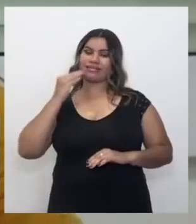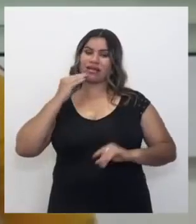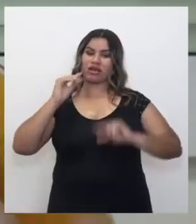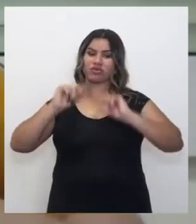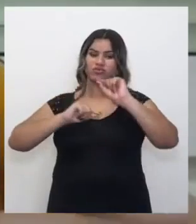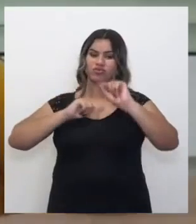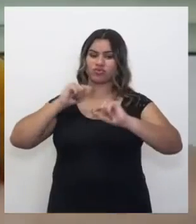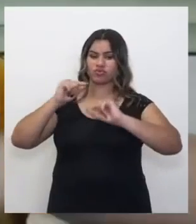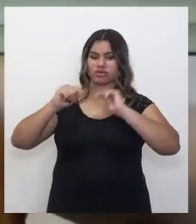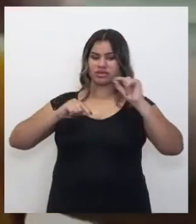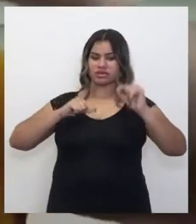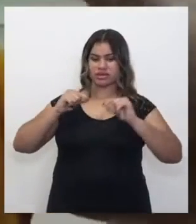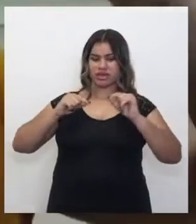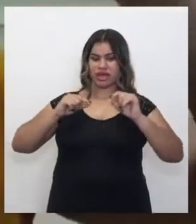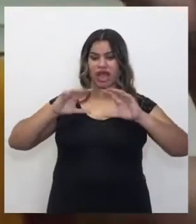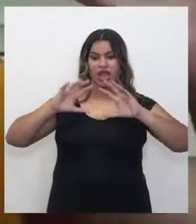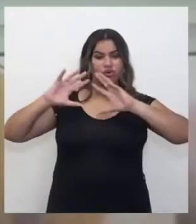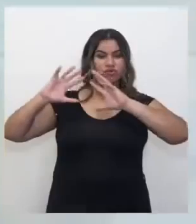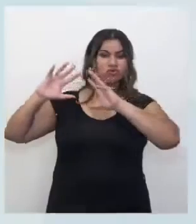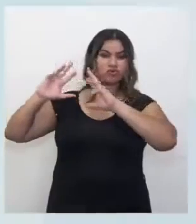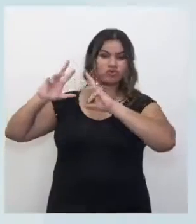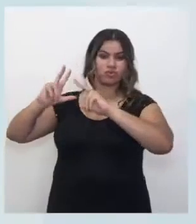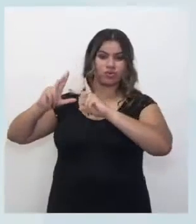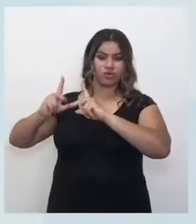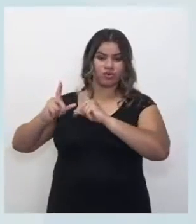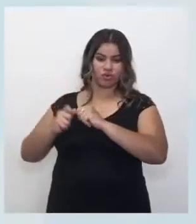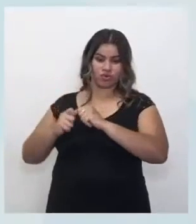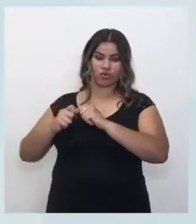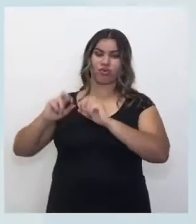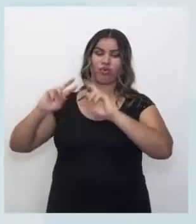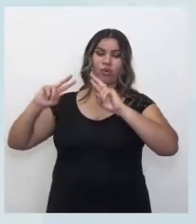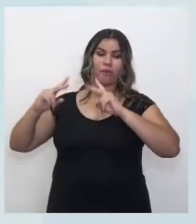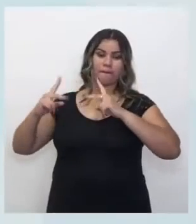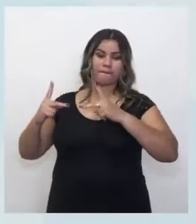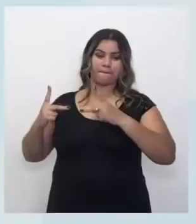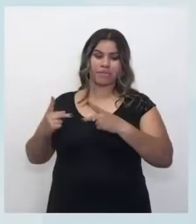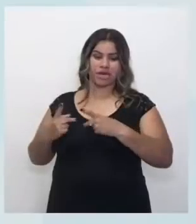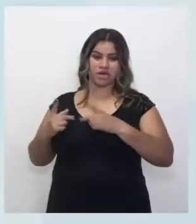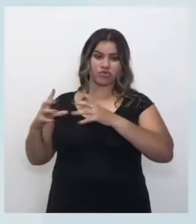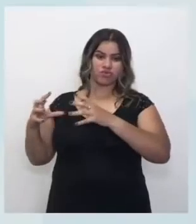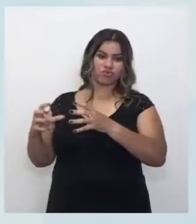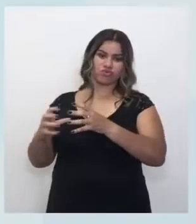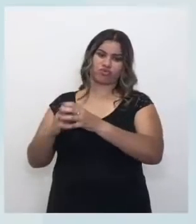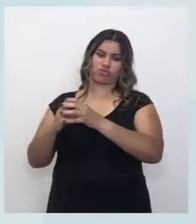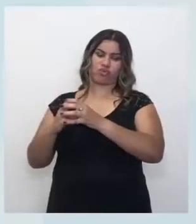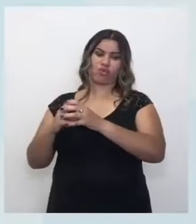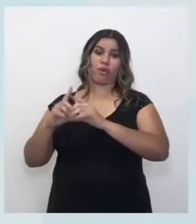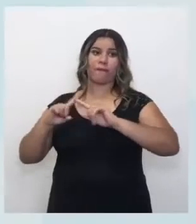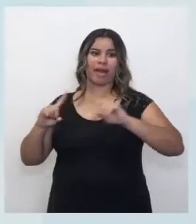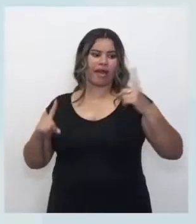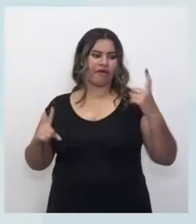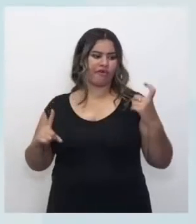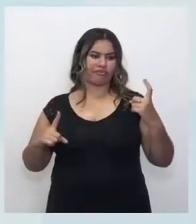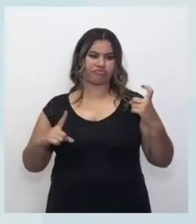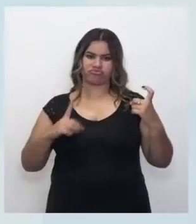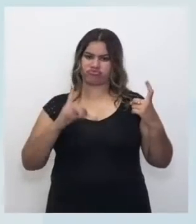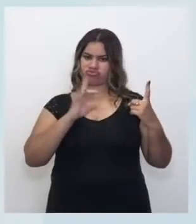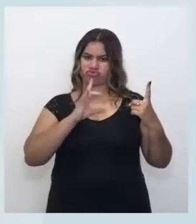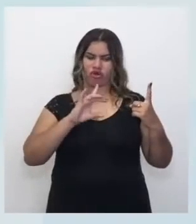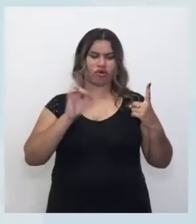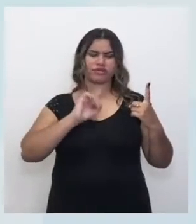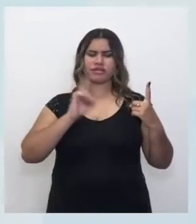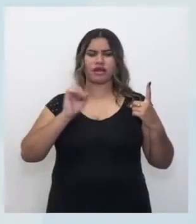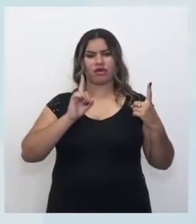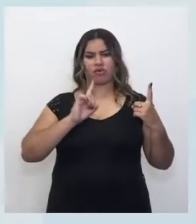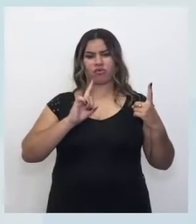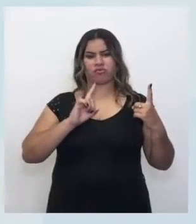abarcar o conjunto dos seres humanos e não um ser humano em particular, né?